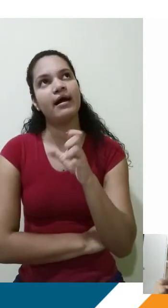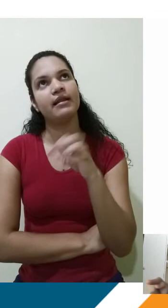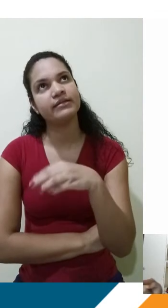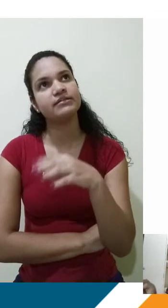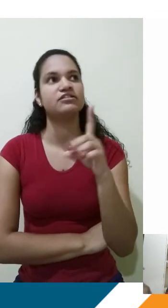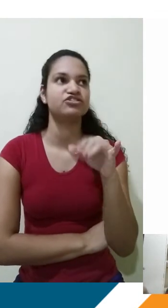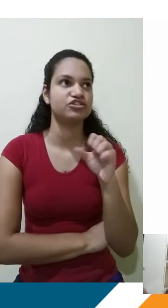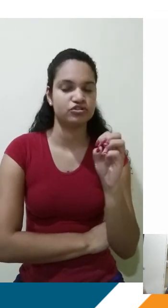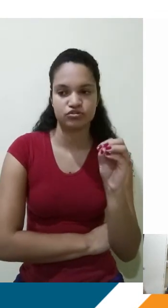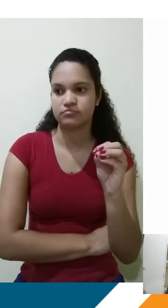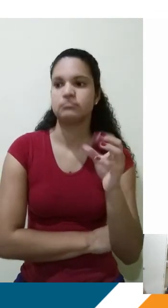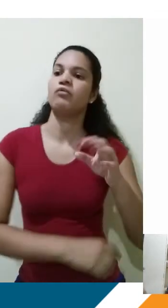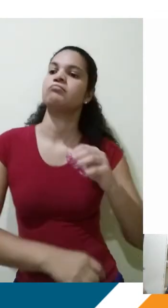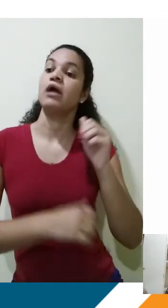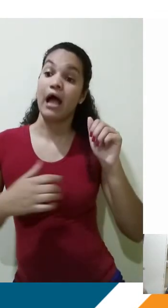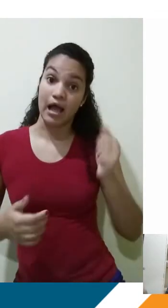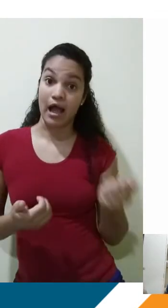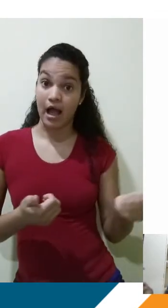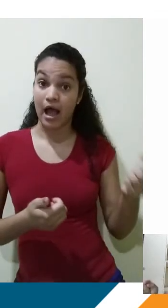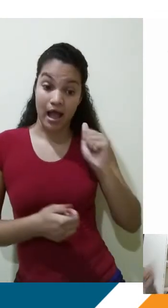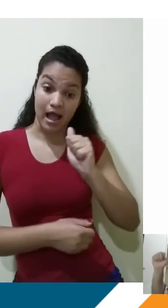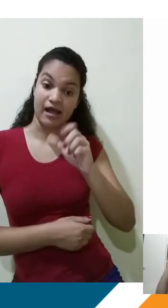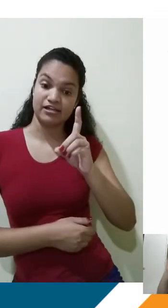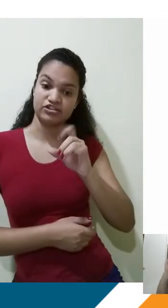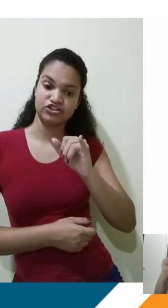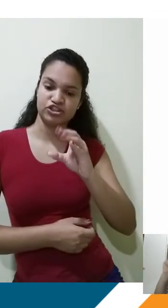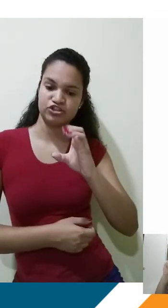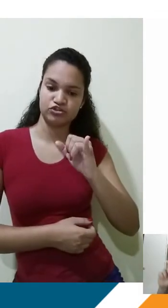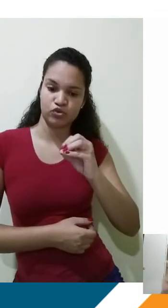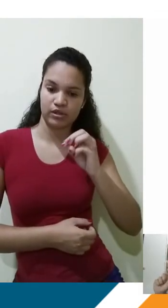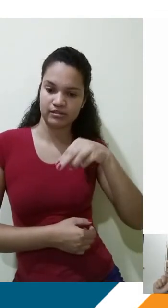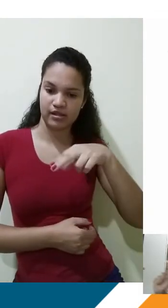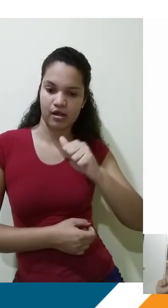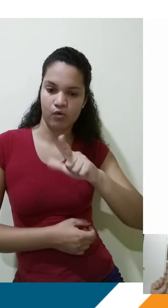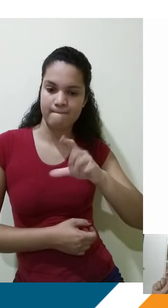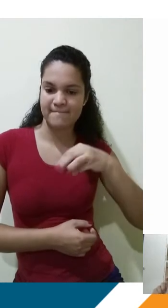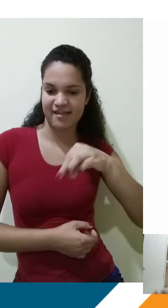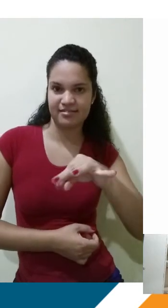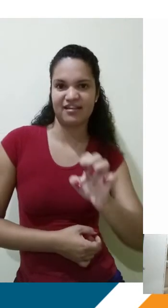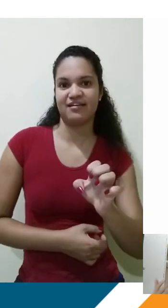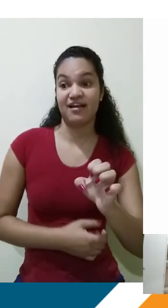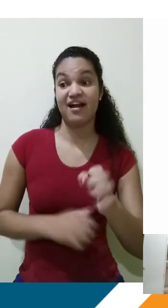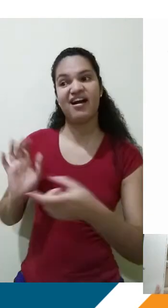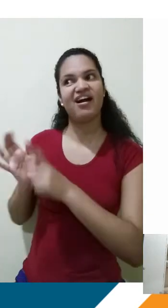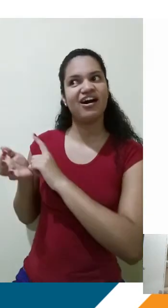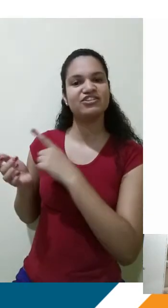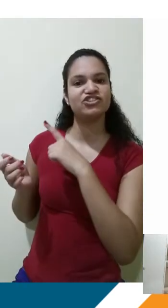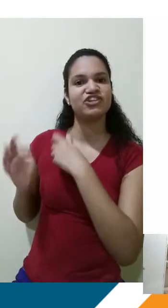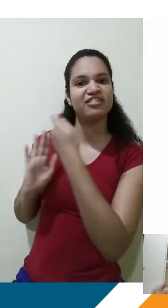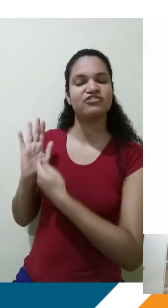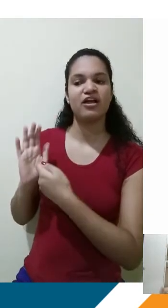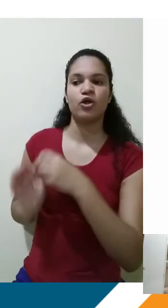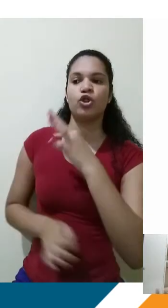da Agricultura revise suas posições a respeito dos agrotóxicos. Lá na outra redação era todavia, estava estranho. Aí a gente tinha que colocar um